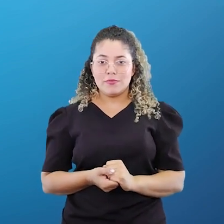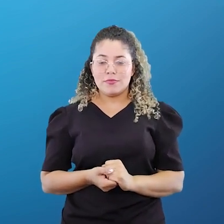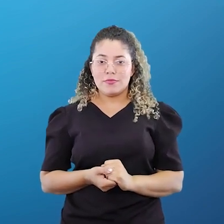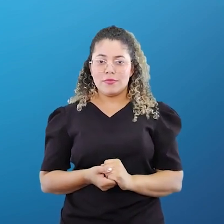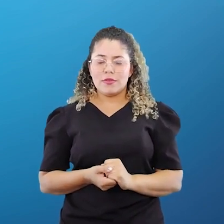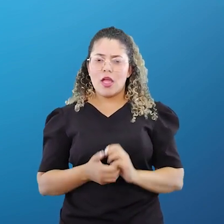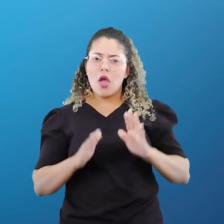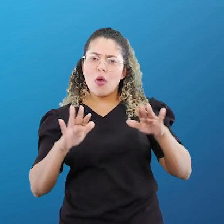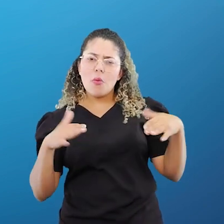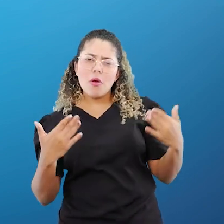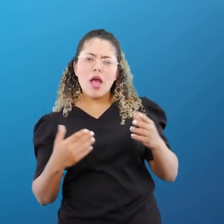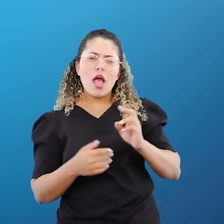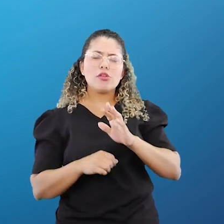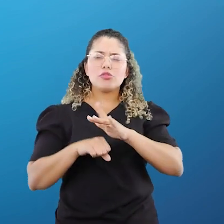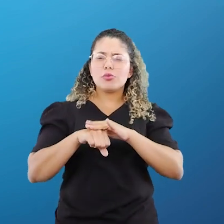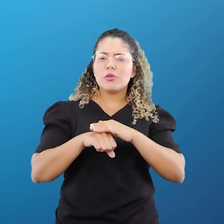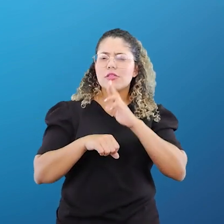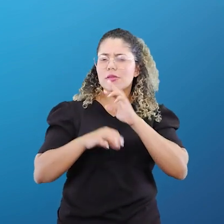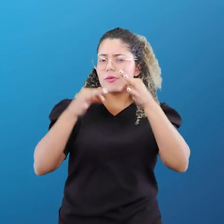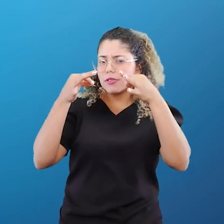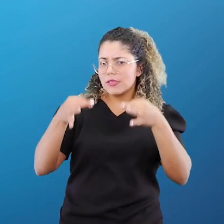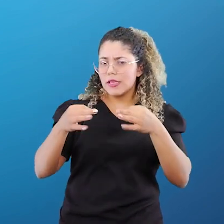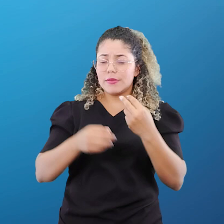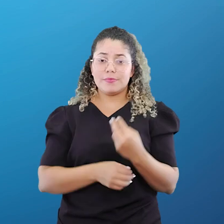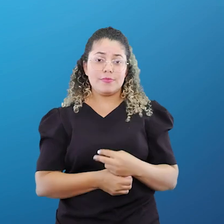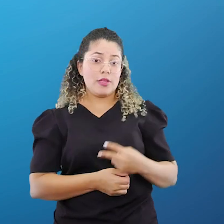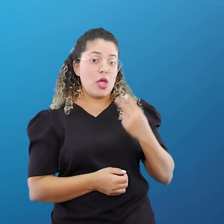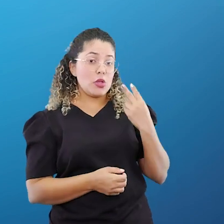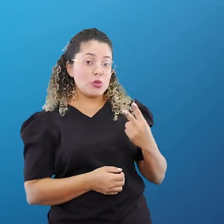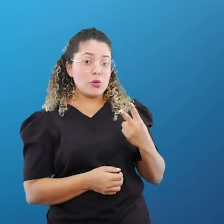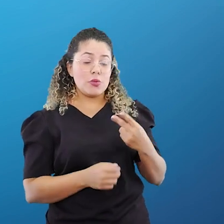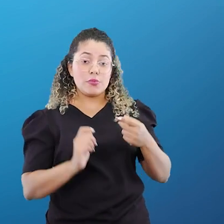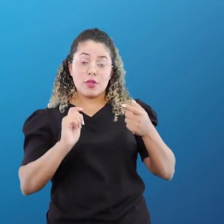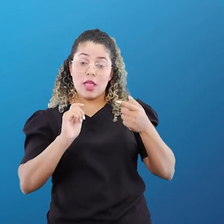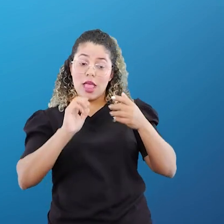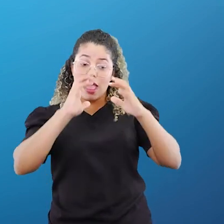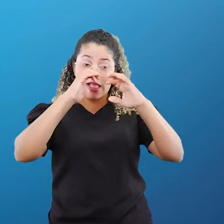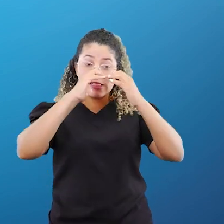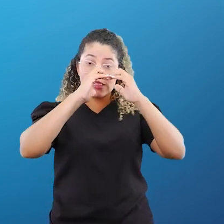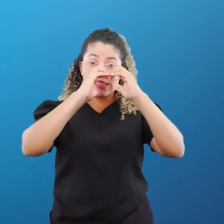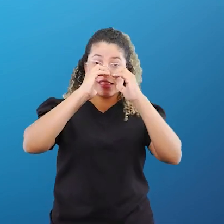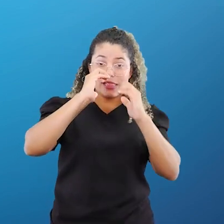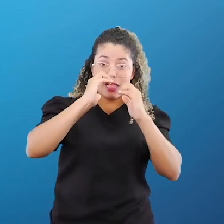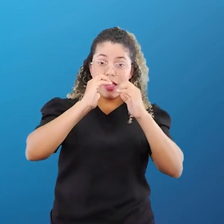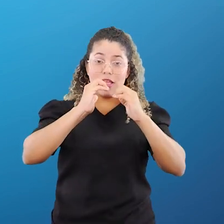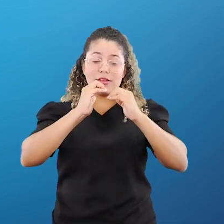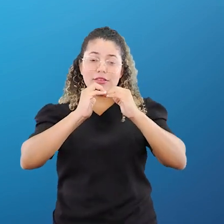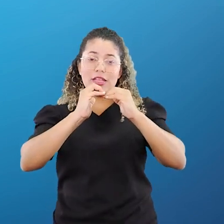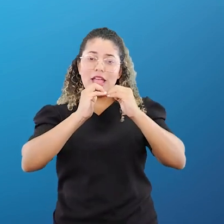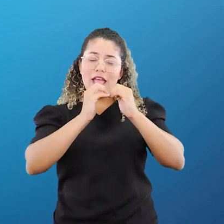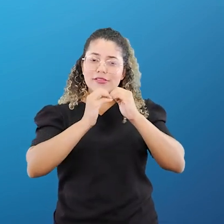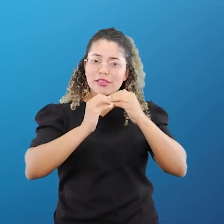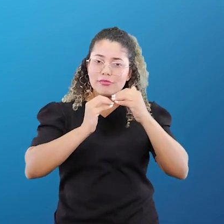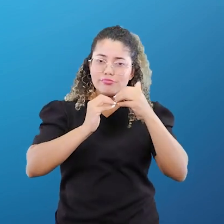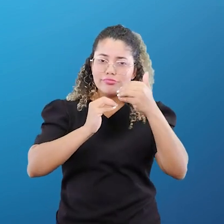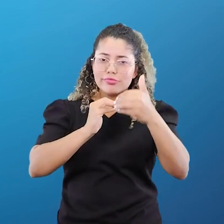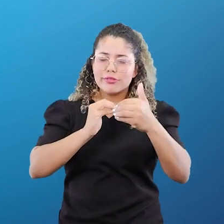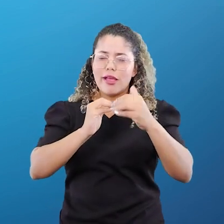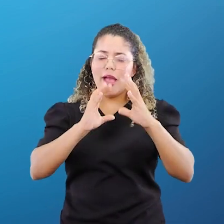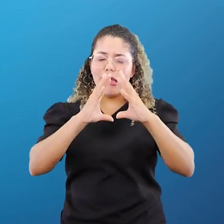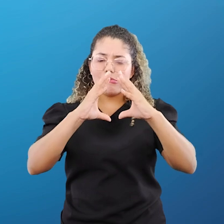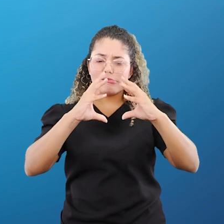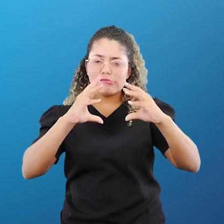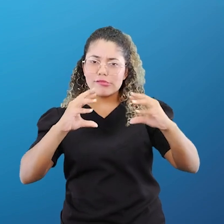Qual doença é a alternativa correta? 2. Transtorno neurodegenerativo progressivo e fatal. Se